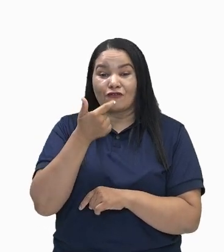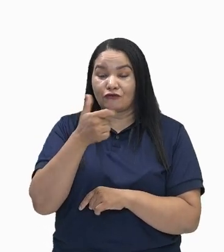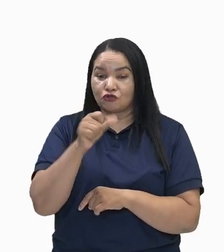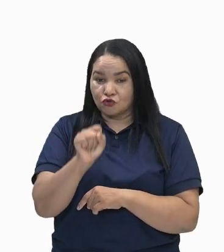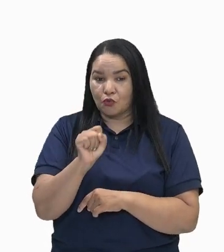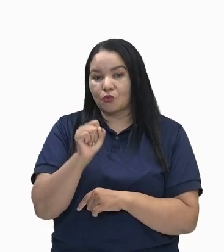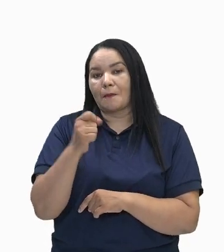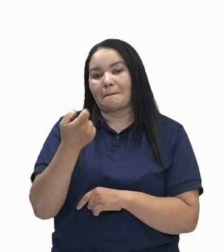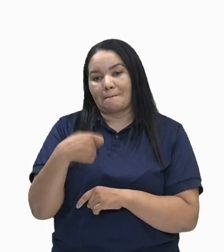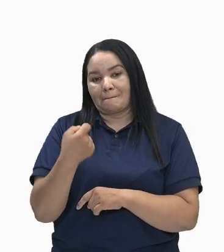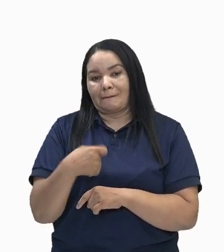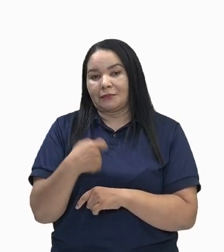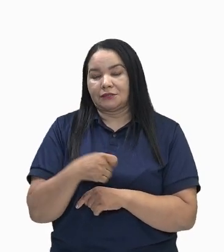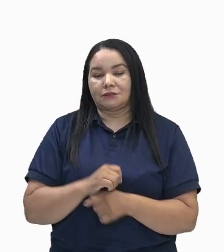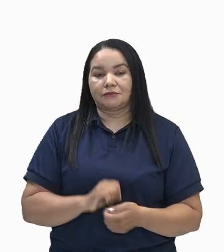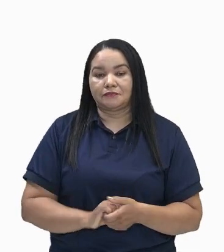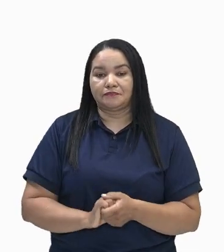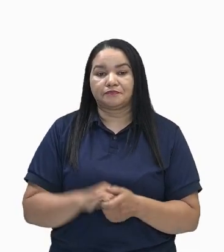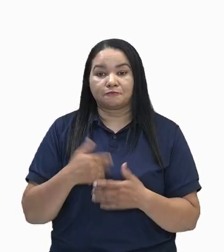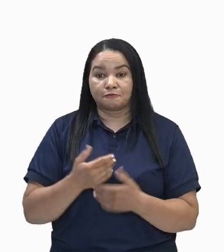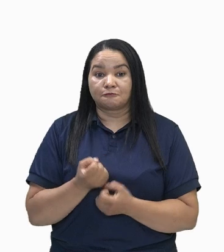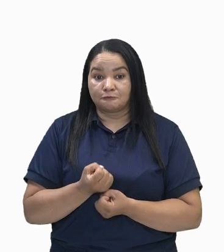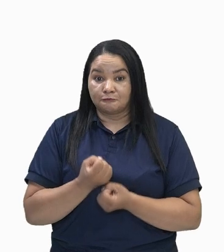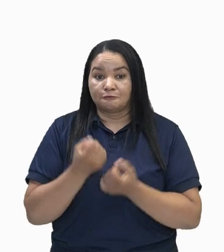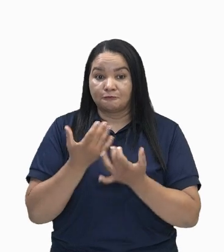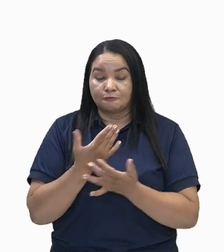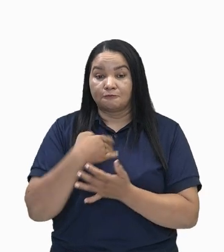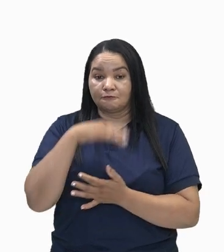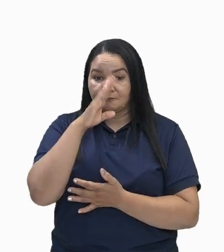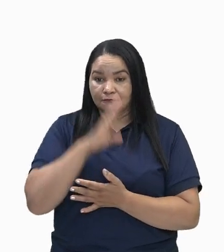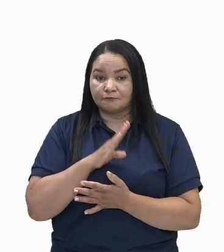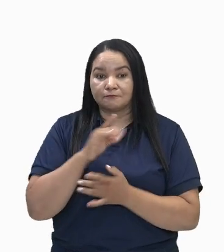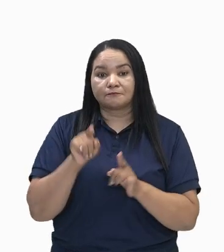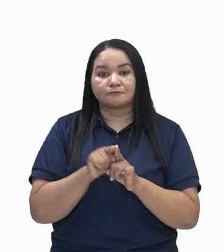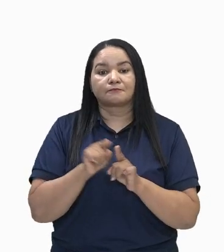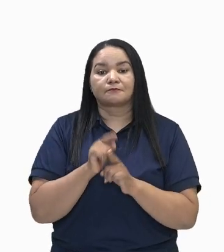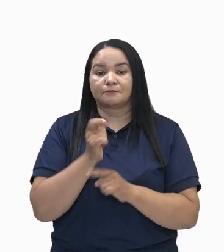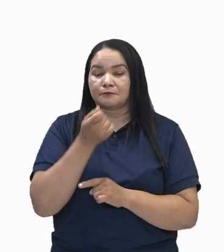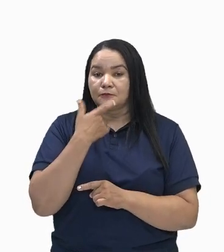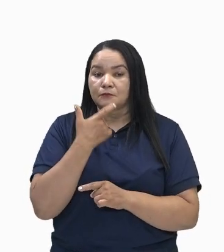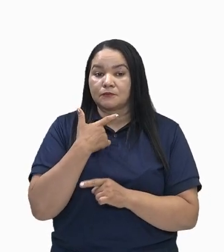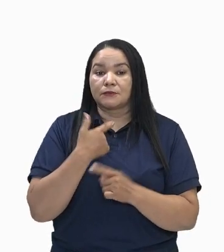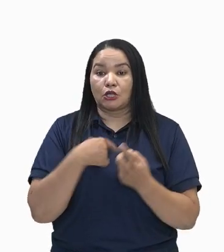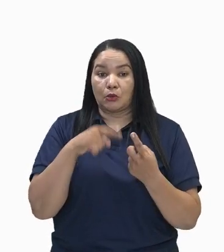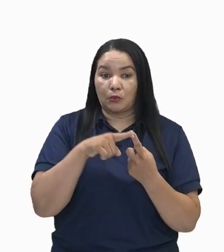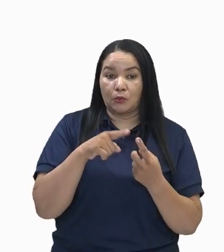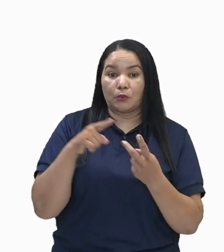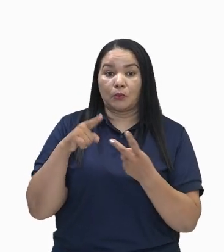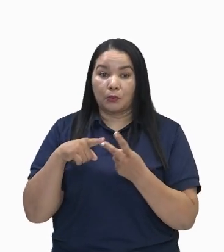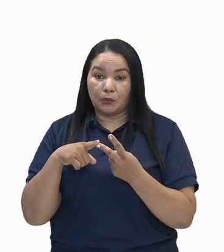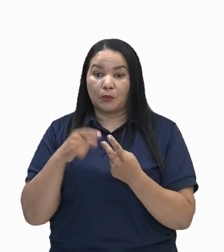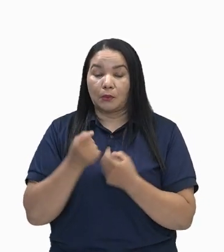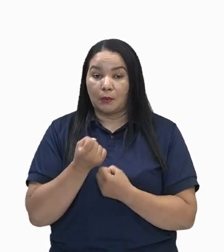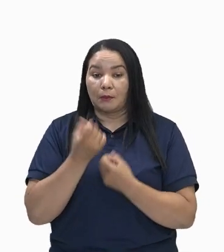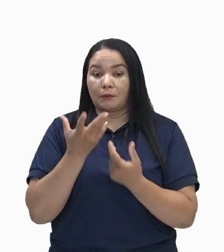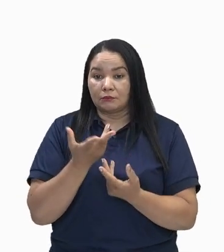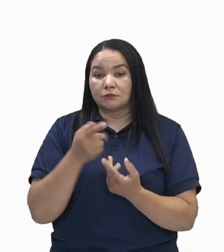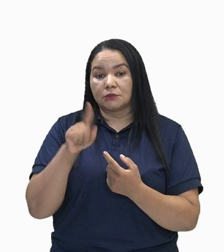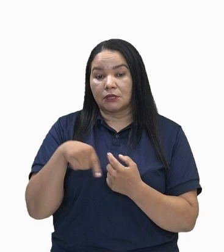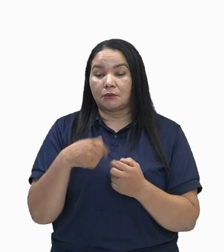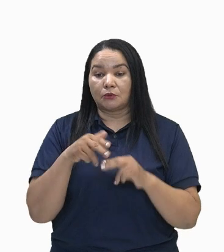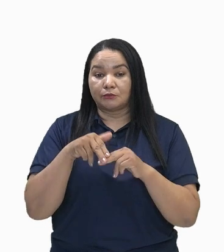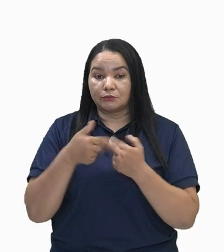A distribuição gratuita dessas medicações, tanto da PrEP quanto da PEP,